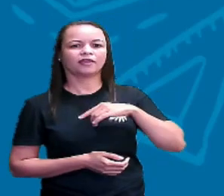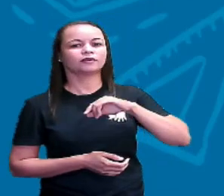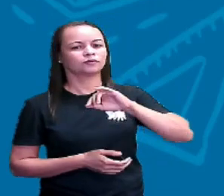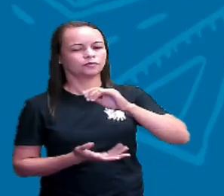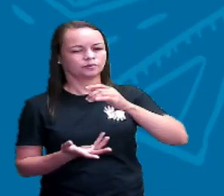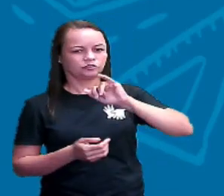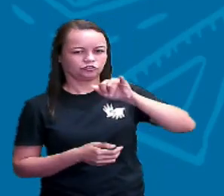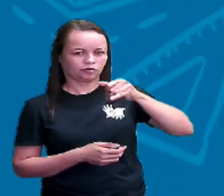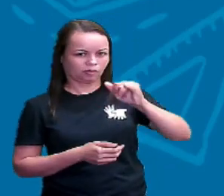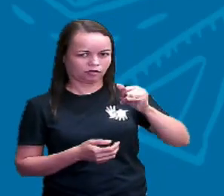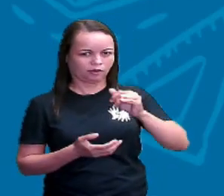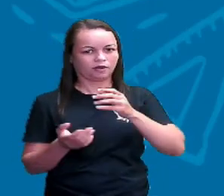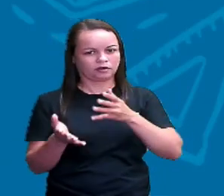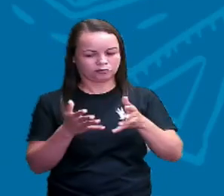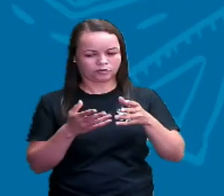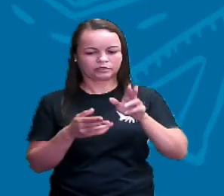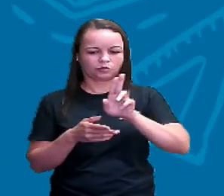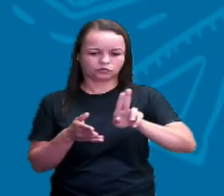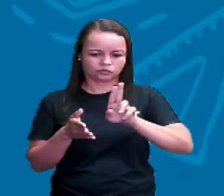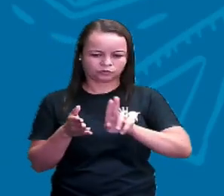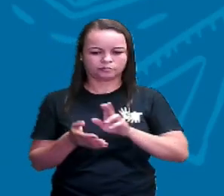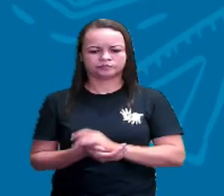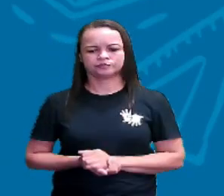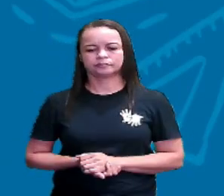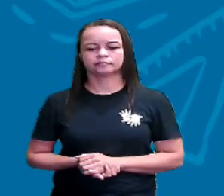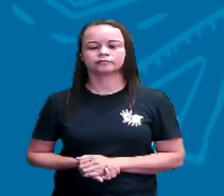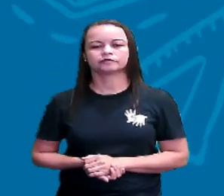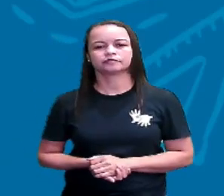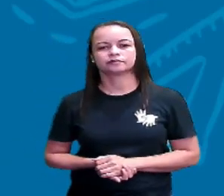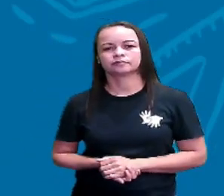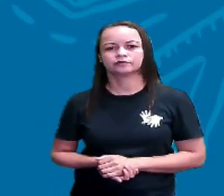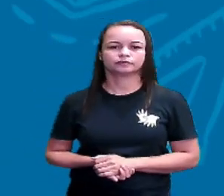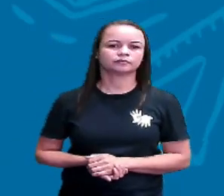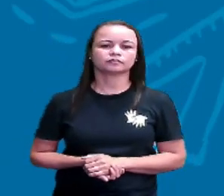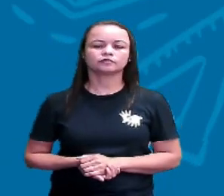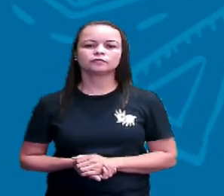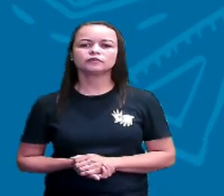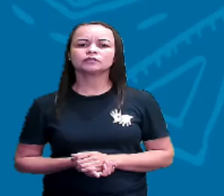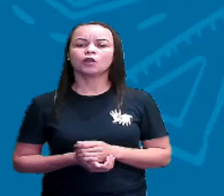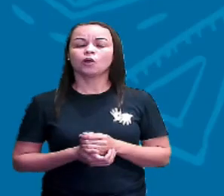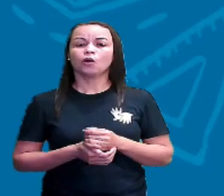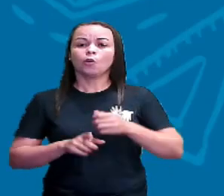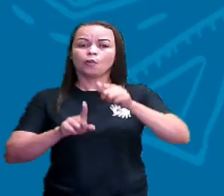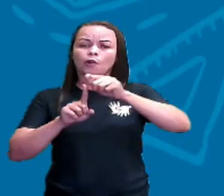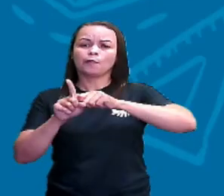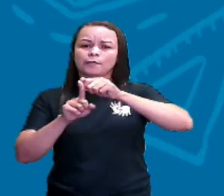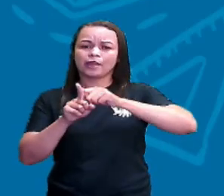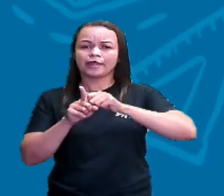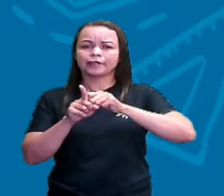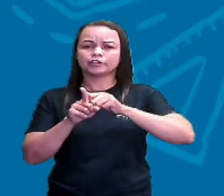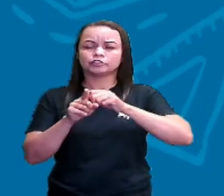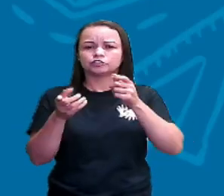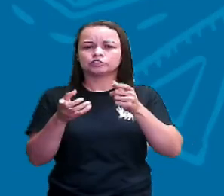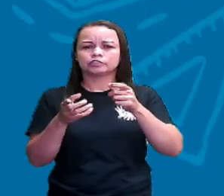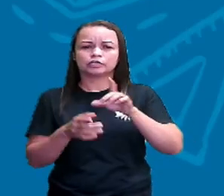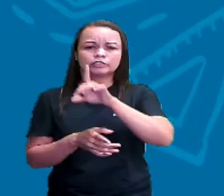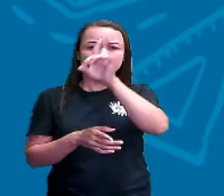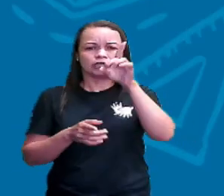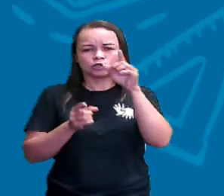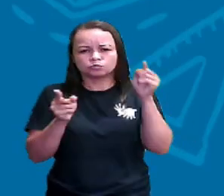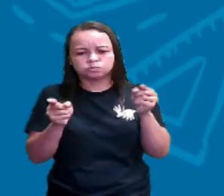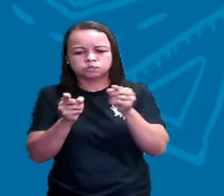primeiro mês do ano, tá certo? Qual é o mês com menos dias? Qual é o mês do ano que tem menos